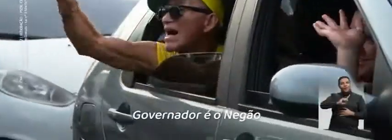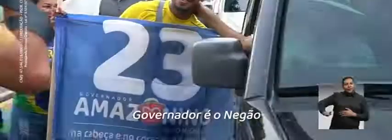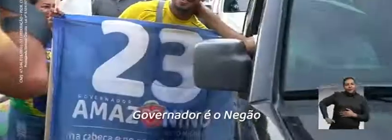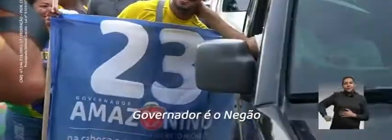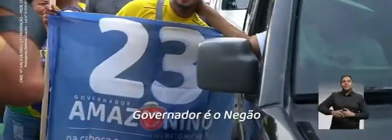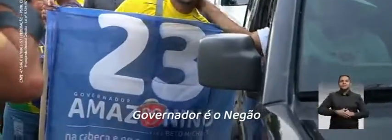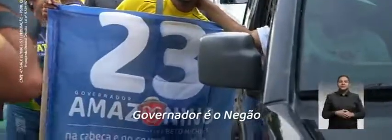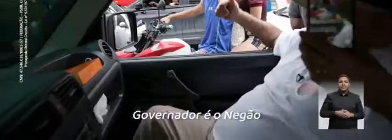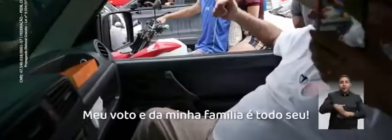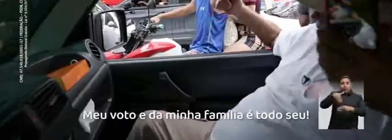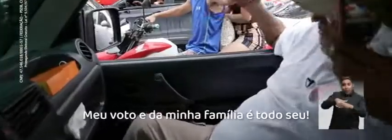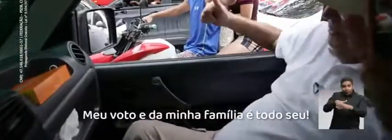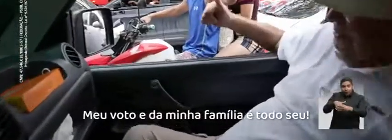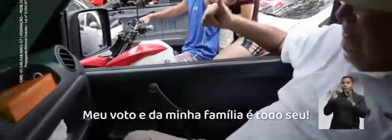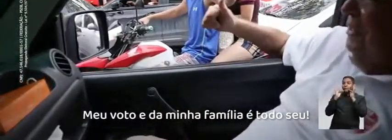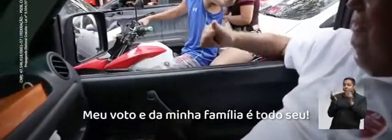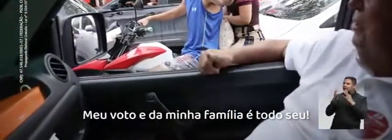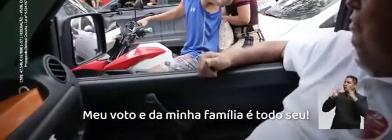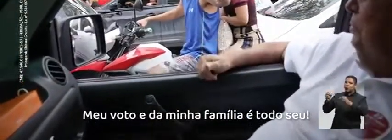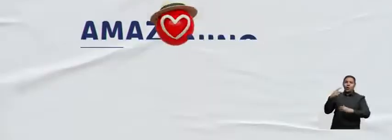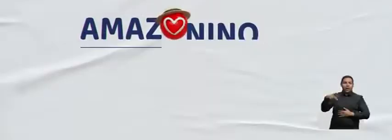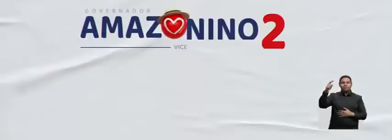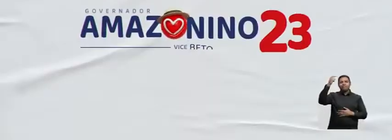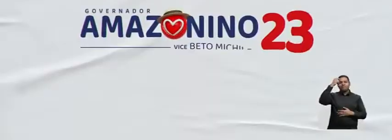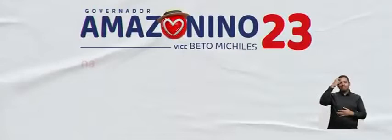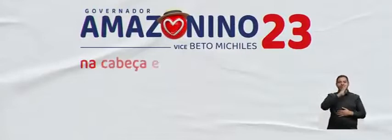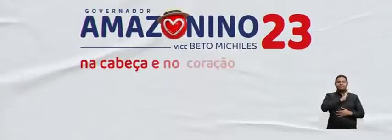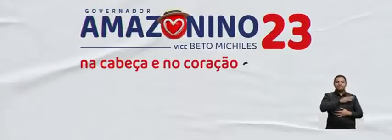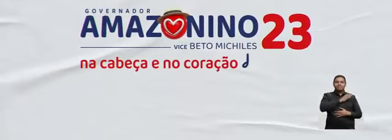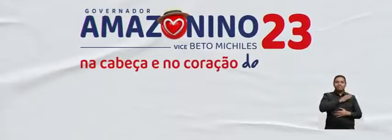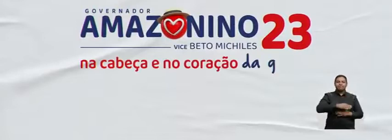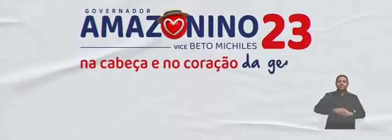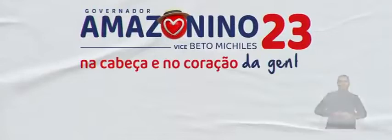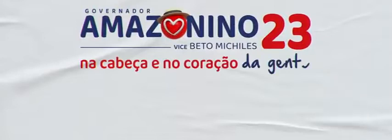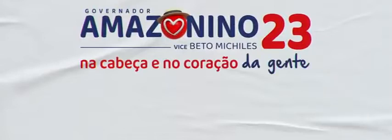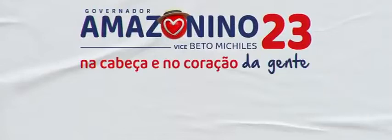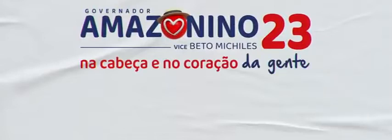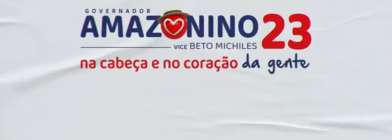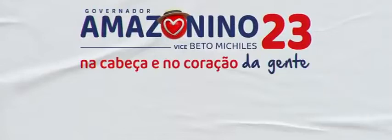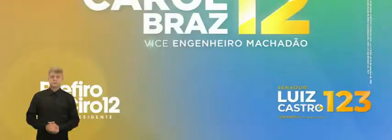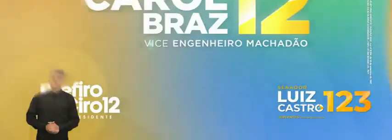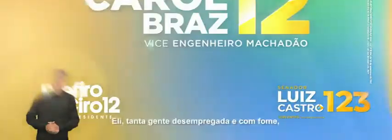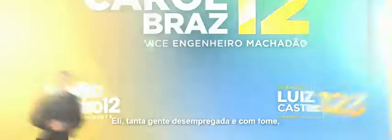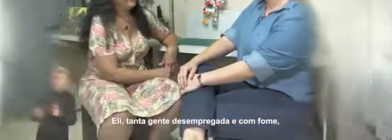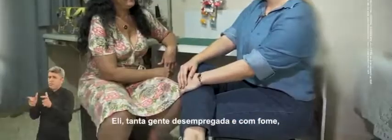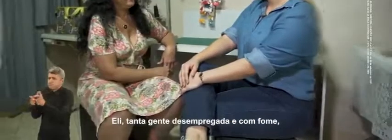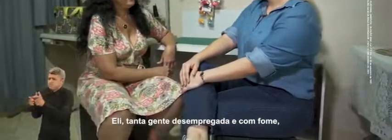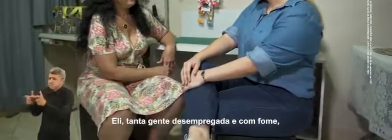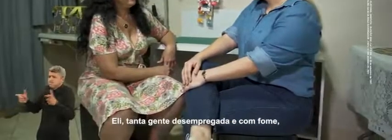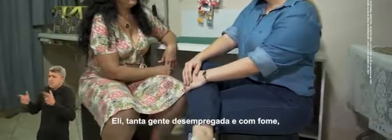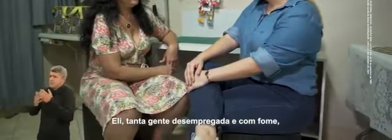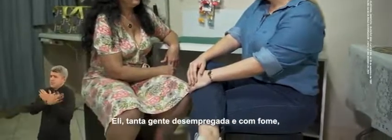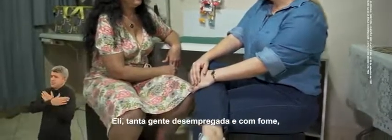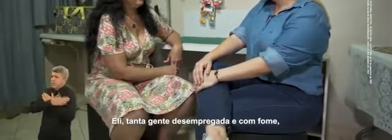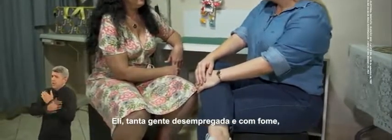governador é o metrô. E o voto da minha família é todo seu. Tá na cabeça e no coração. Lili, tanta gente